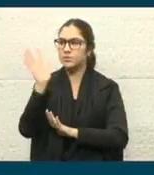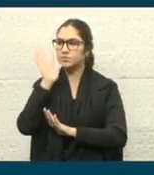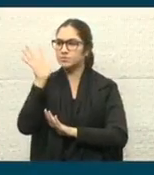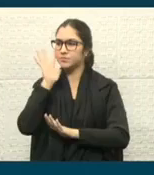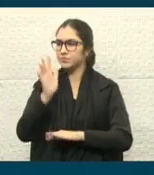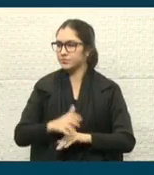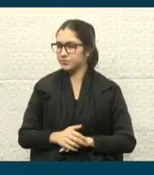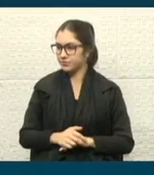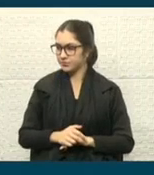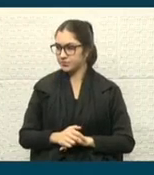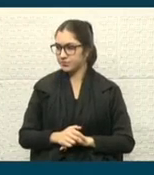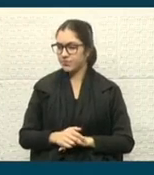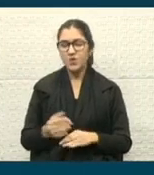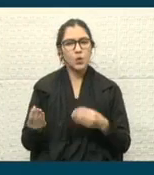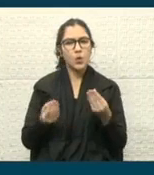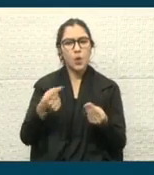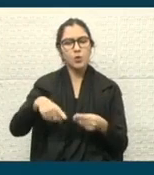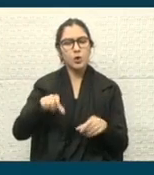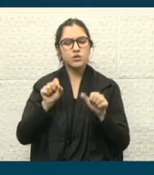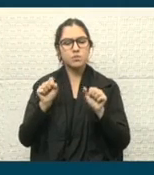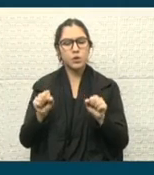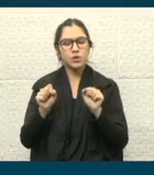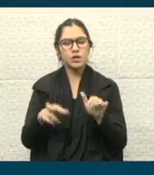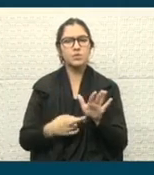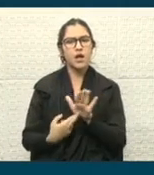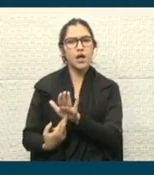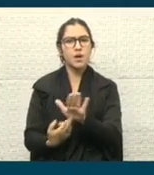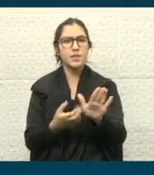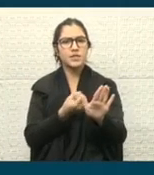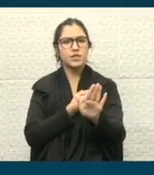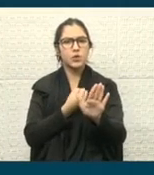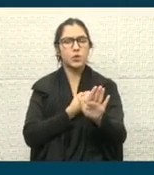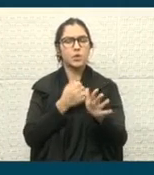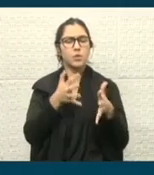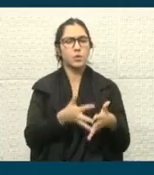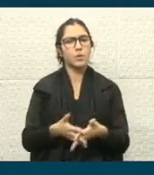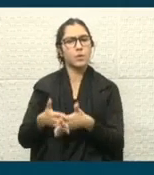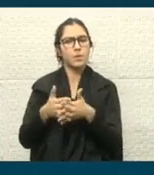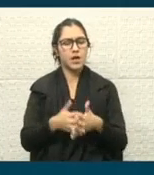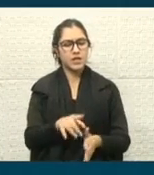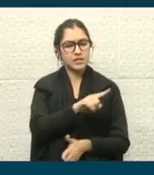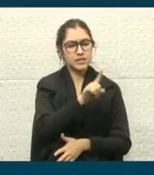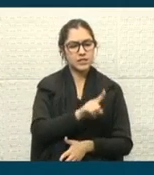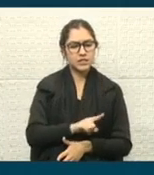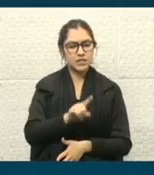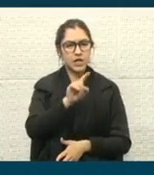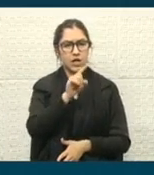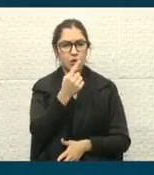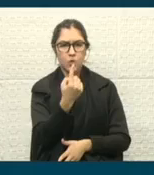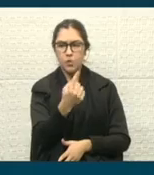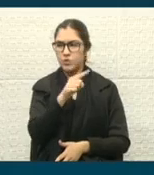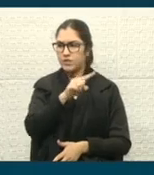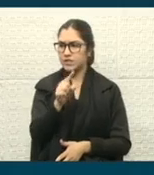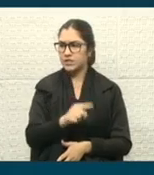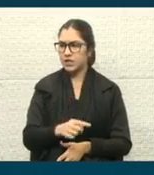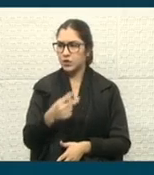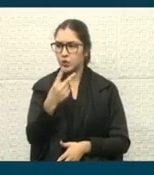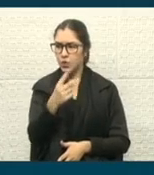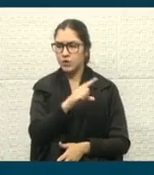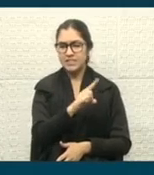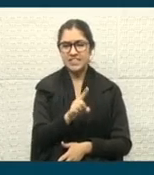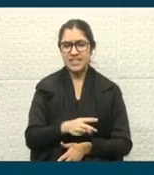reflexão. Como podemos representar os números complexos Z1, Z2 e Z3 no